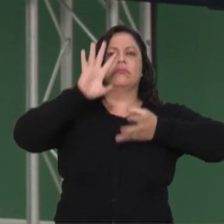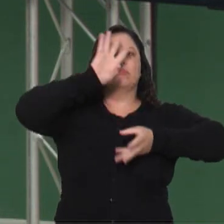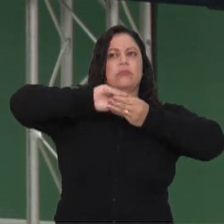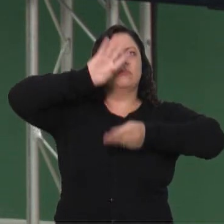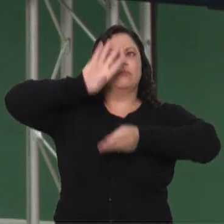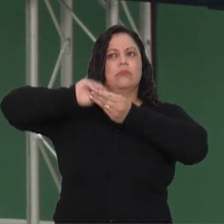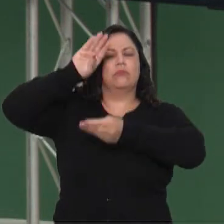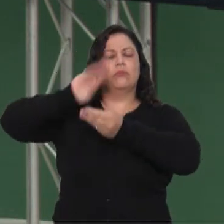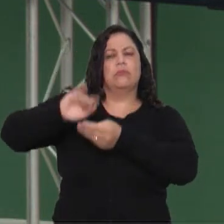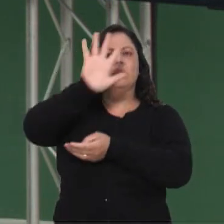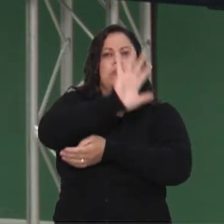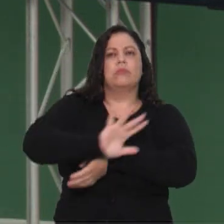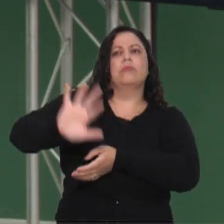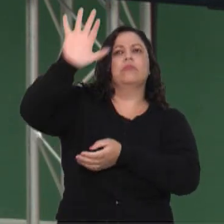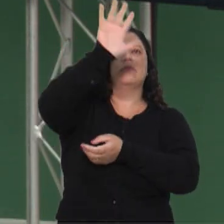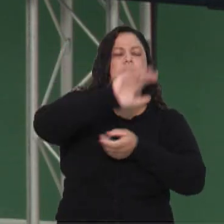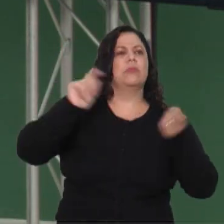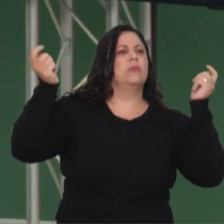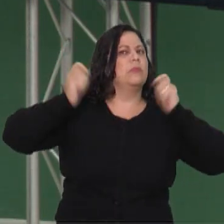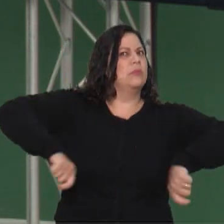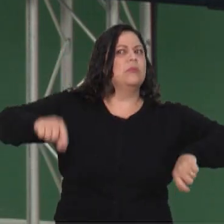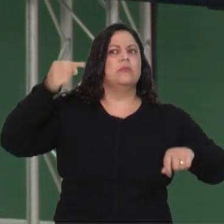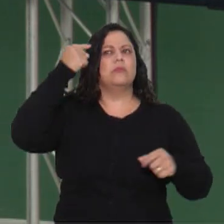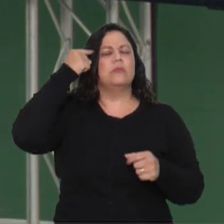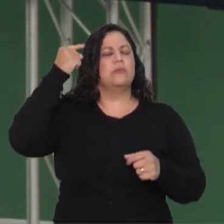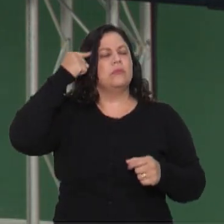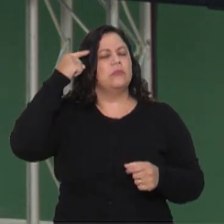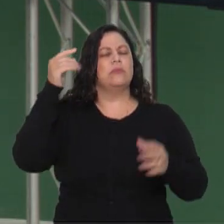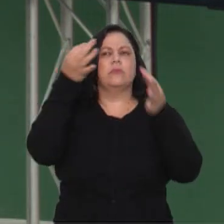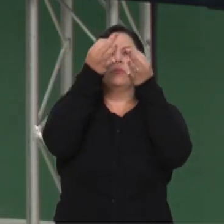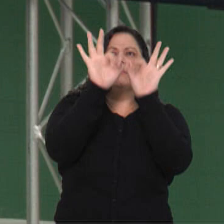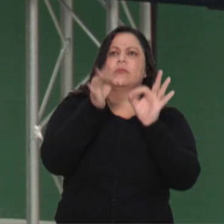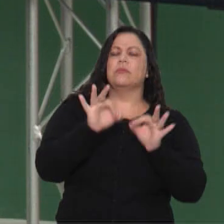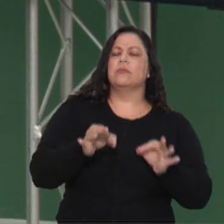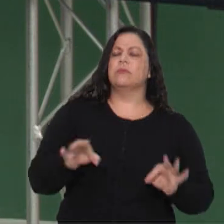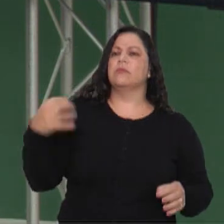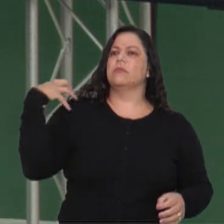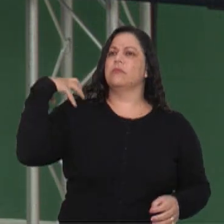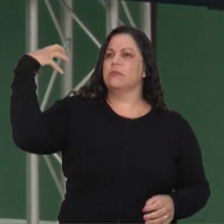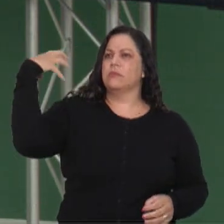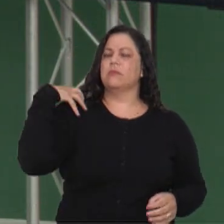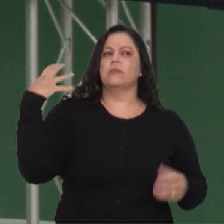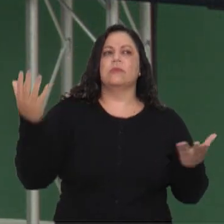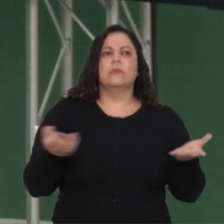por imagens como pensar a estética em Platão. Observe um slide.